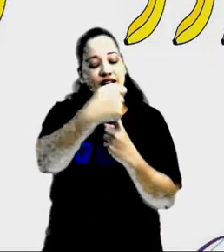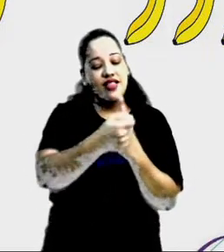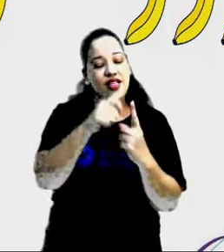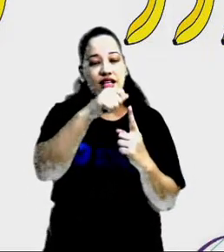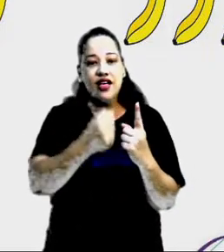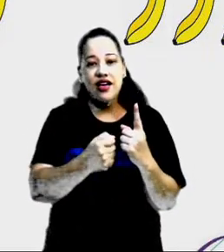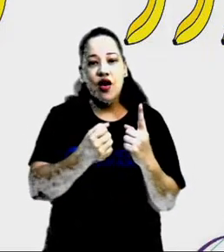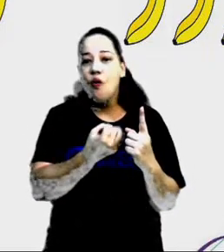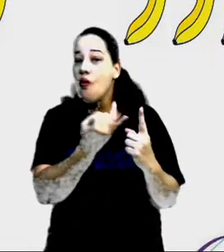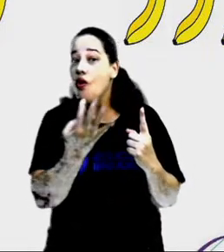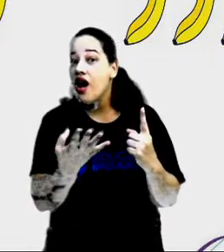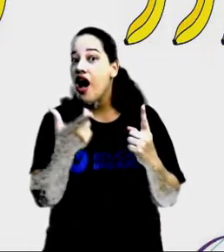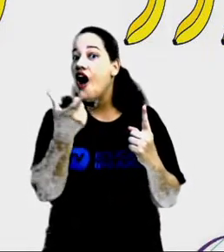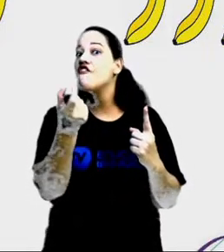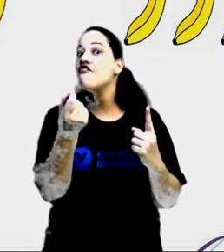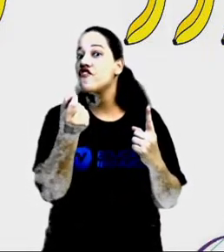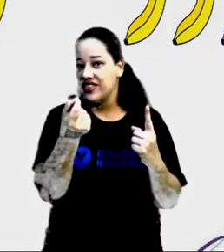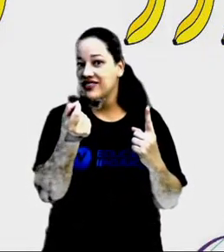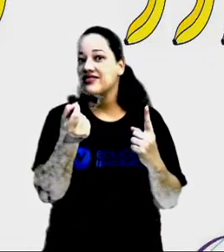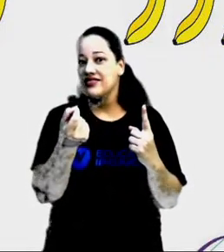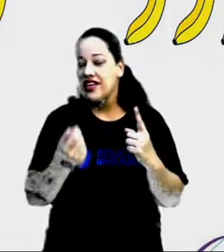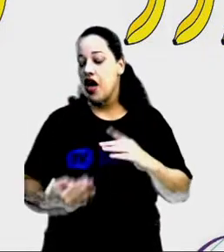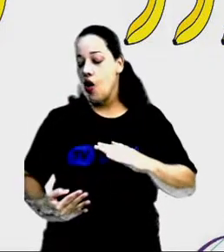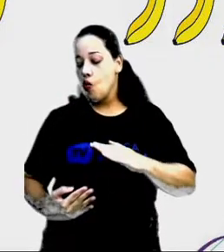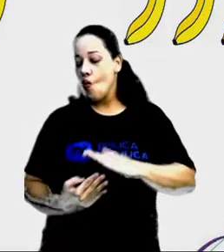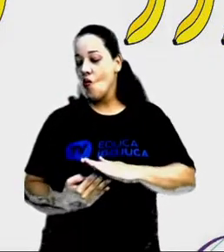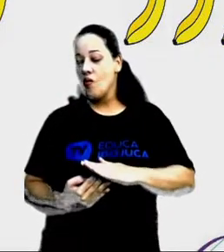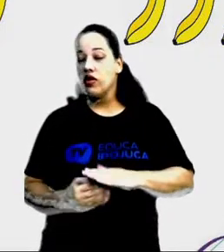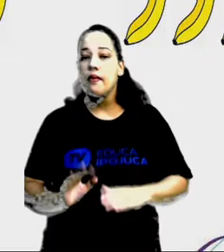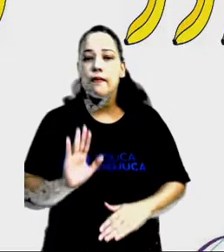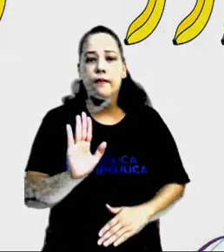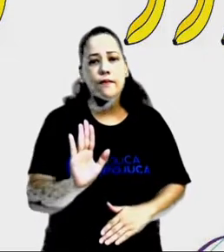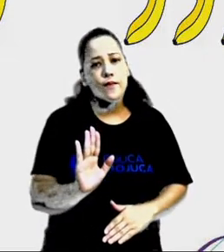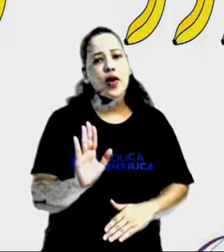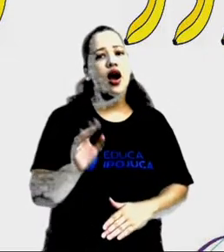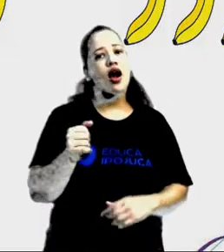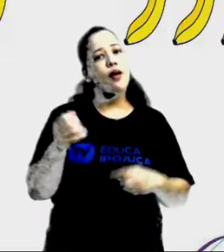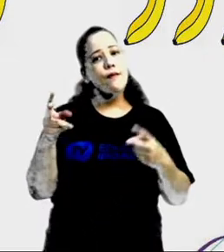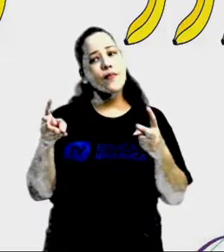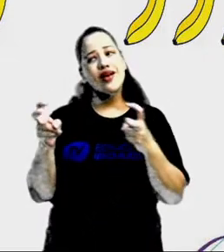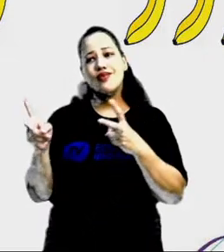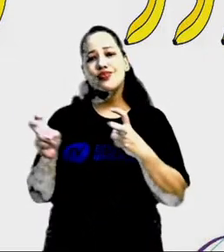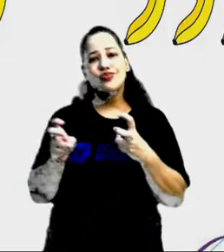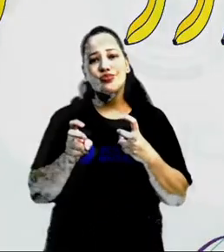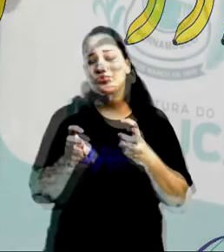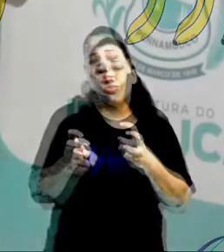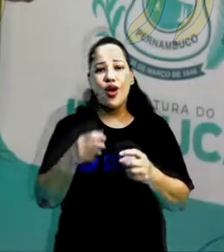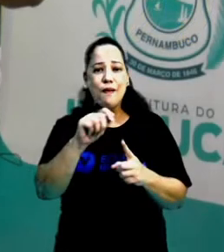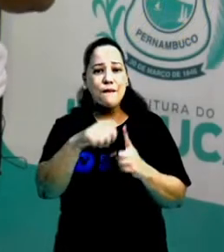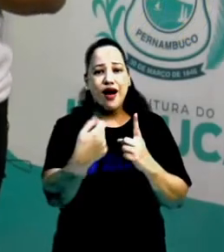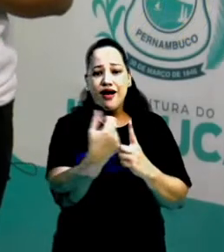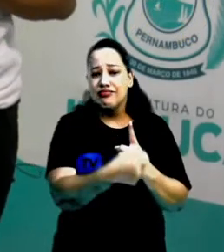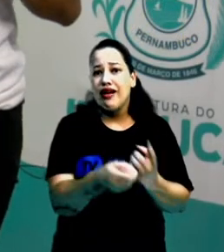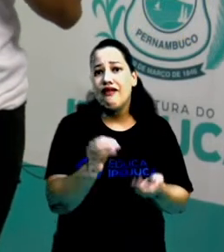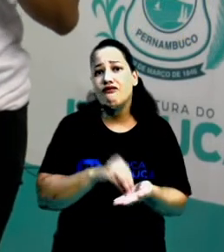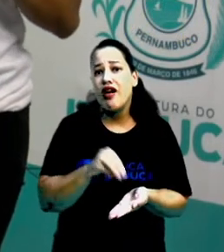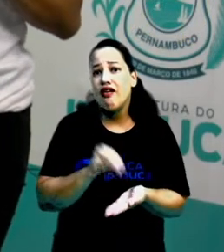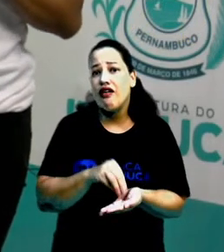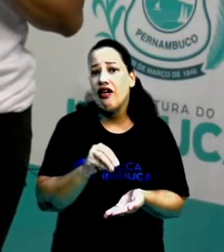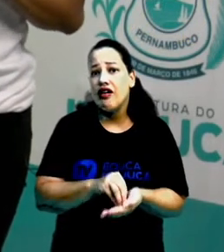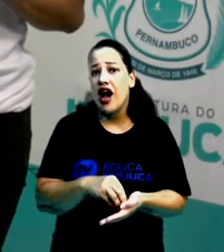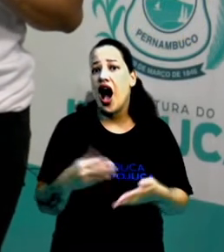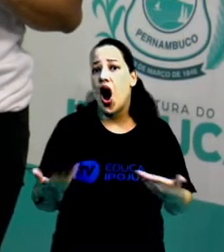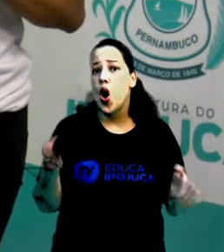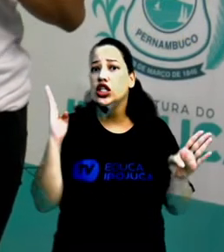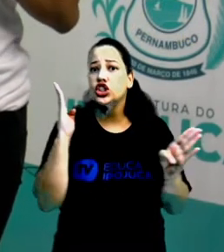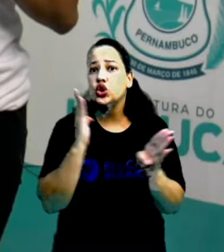para encher sua barriga. Mas ele percebeu que está faltando bananas. Vamos lá descobrir, junto